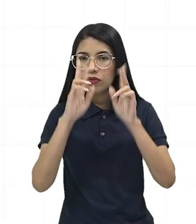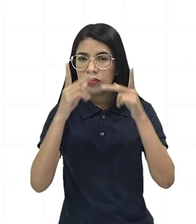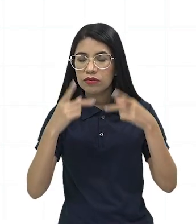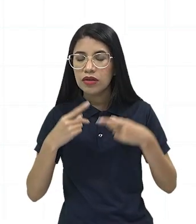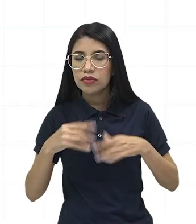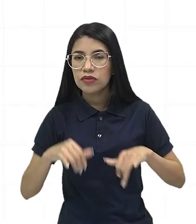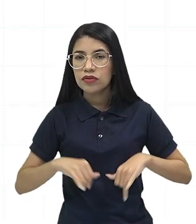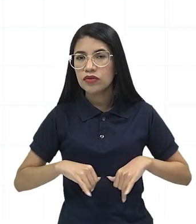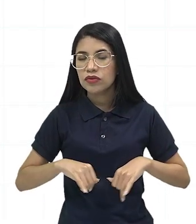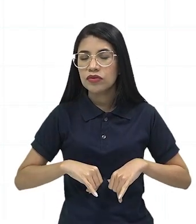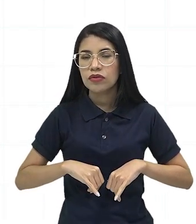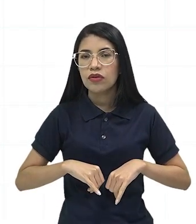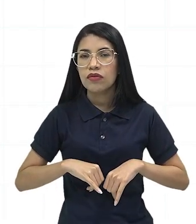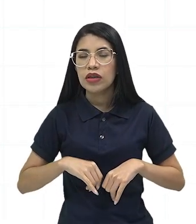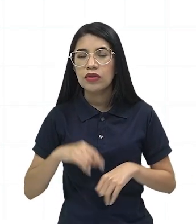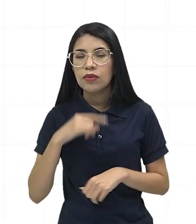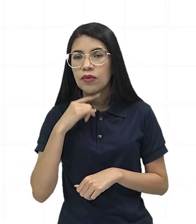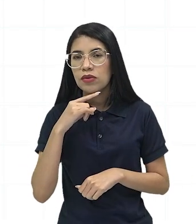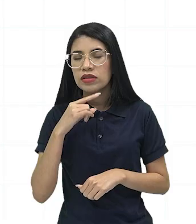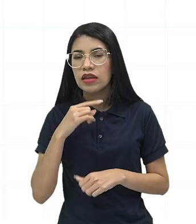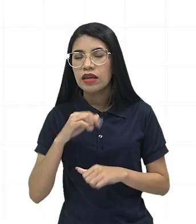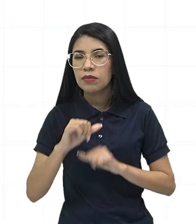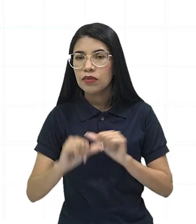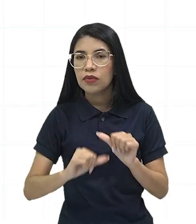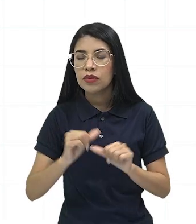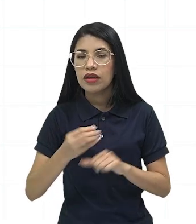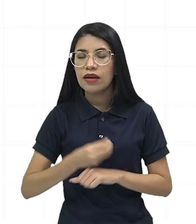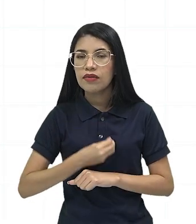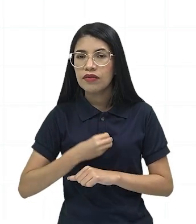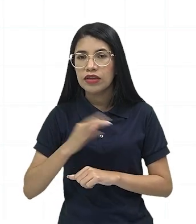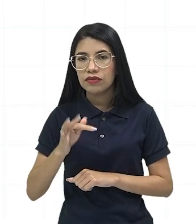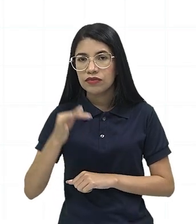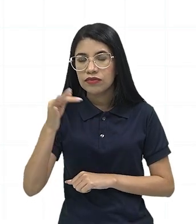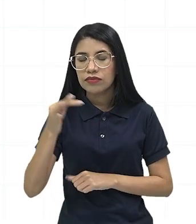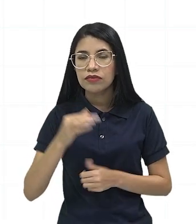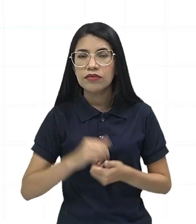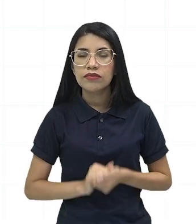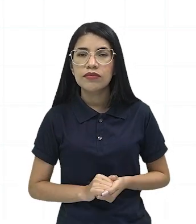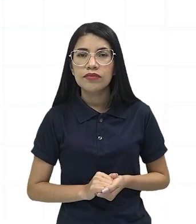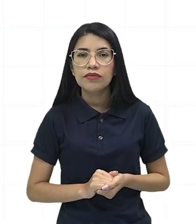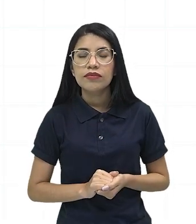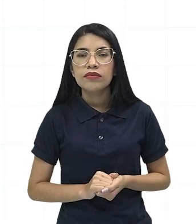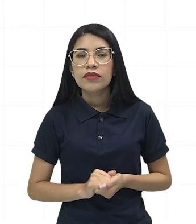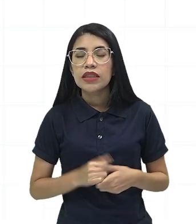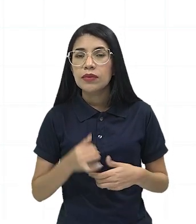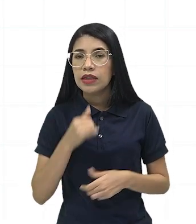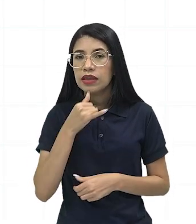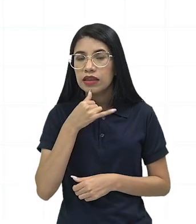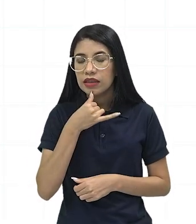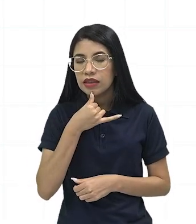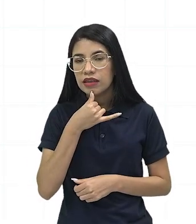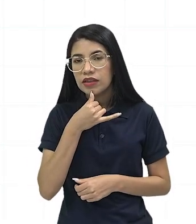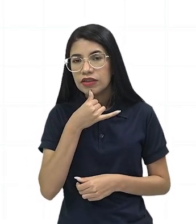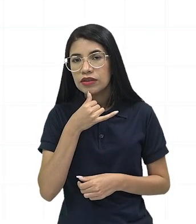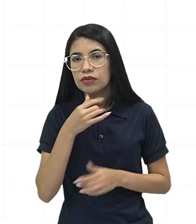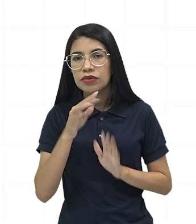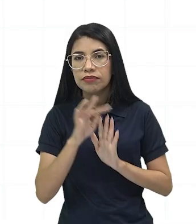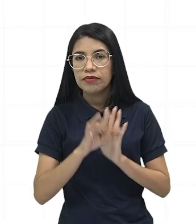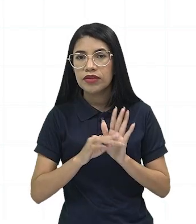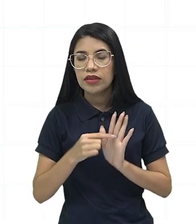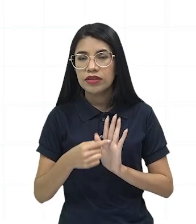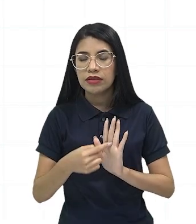do qual ele não pode escapar. E isso geralmente é bastante triste e deprimente nos textos,